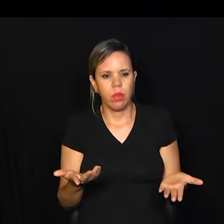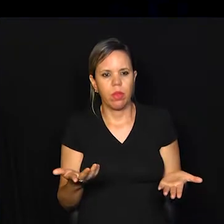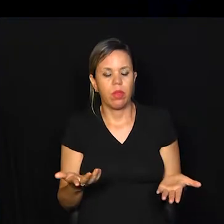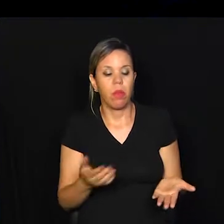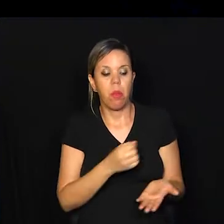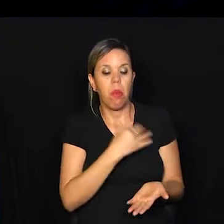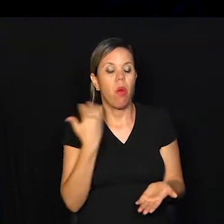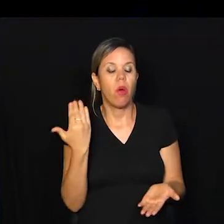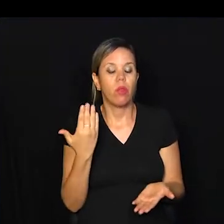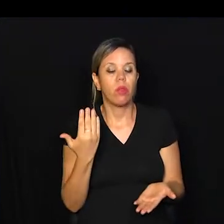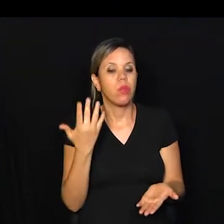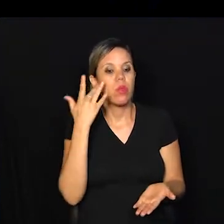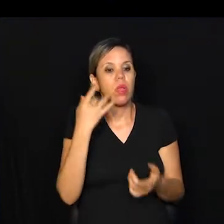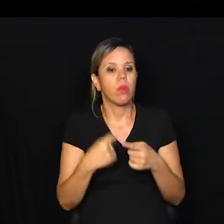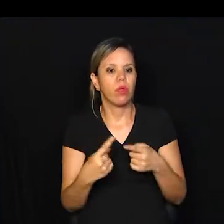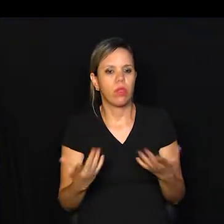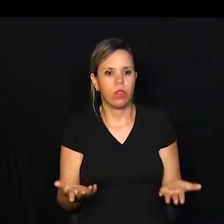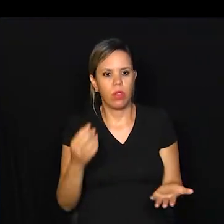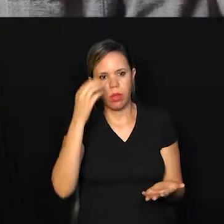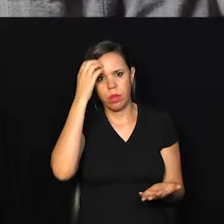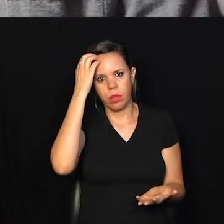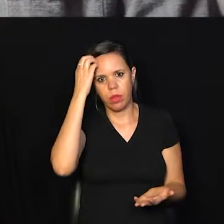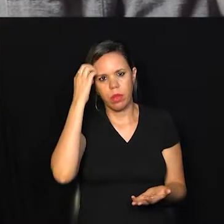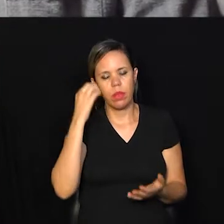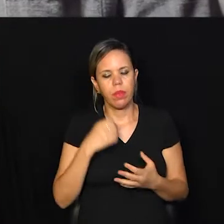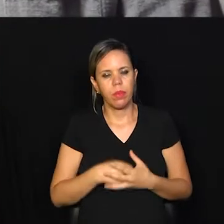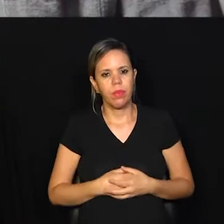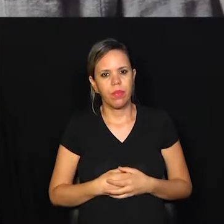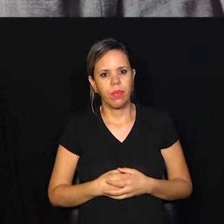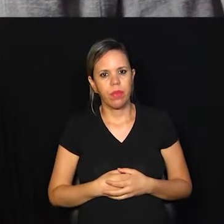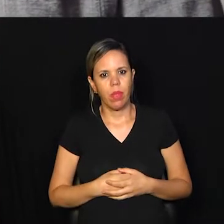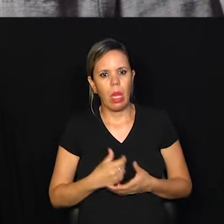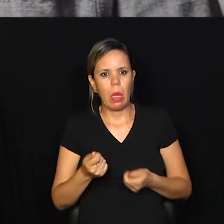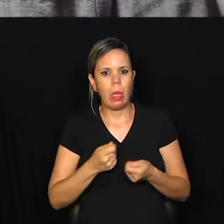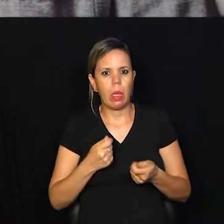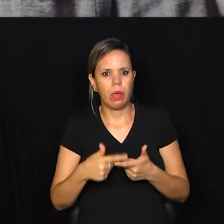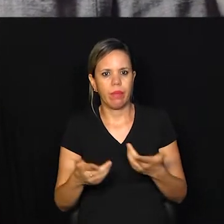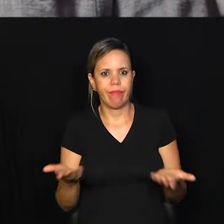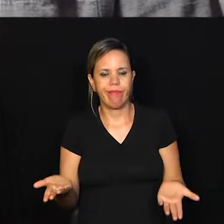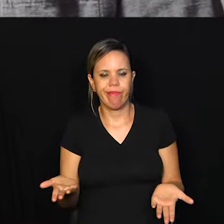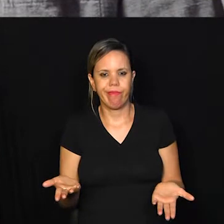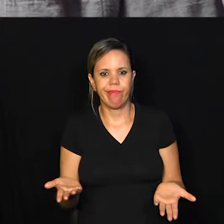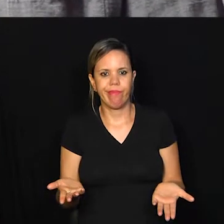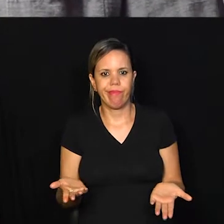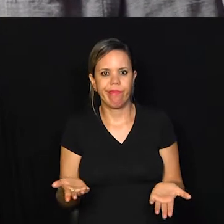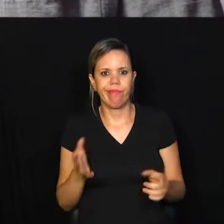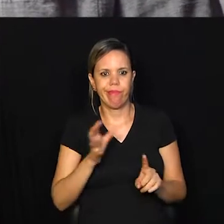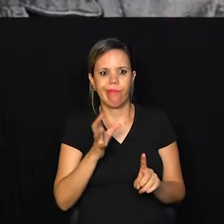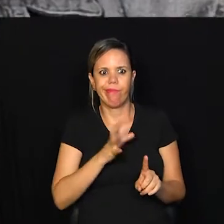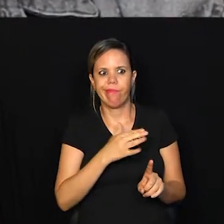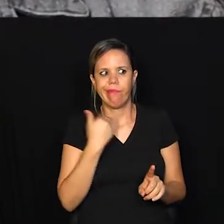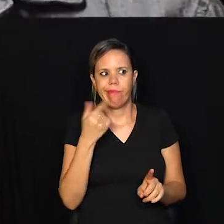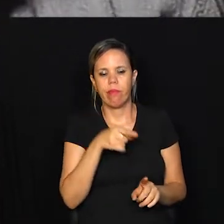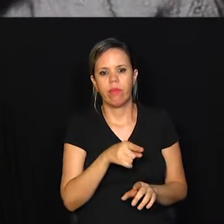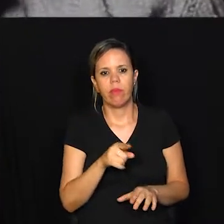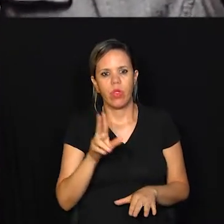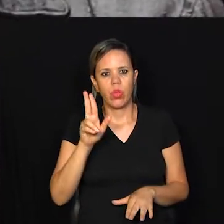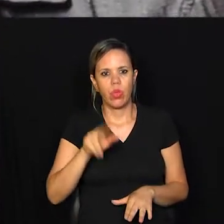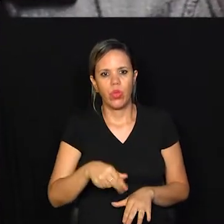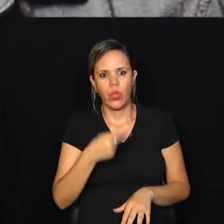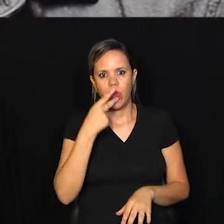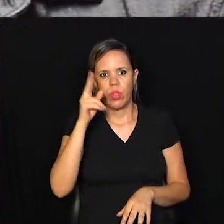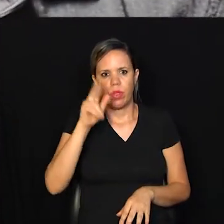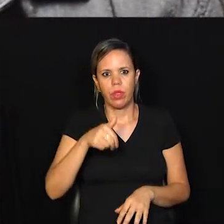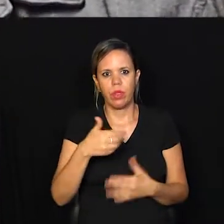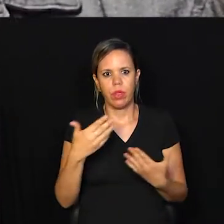quê. Então, além de tudo, eu tinha que lidar com isso, com a ameaça de morte. Eu nunca falei sobre